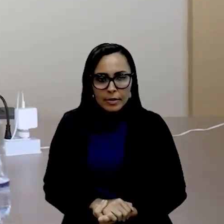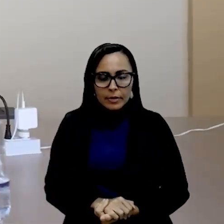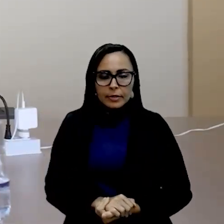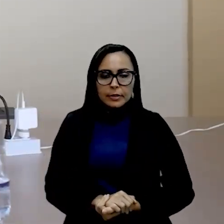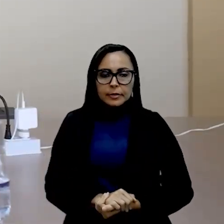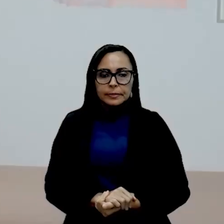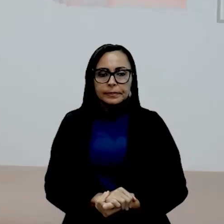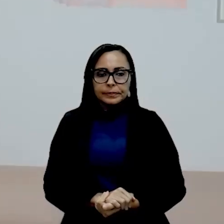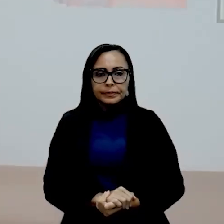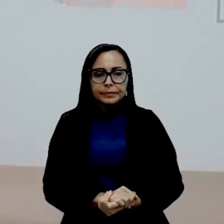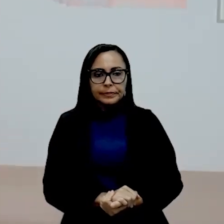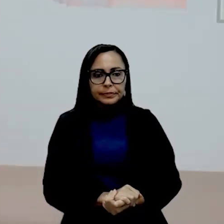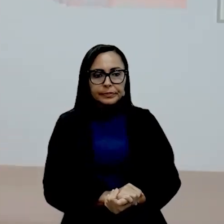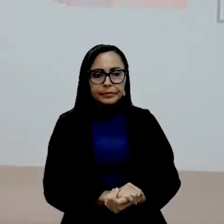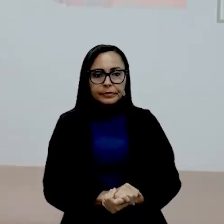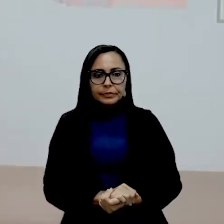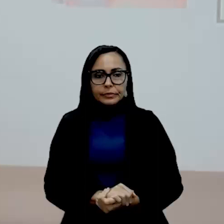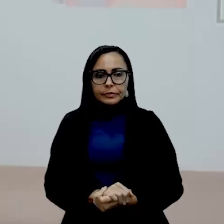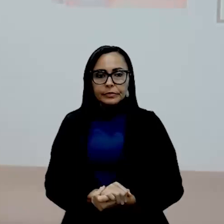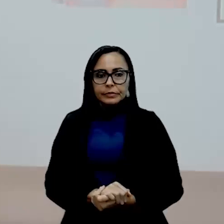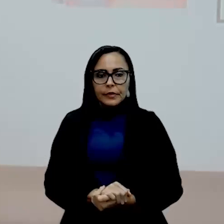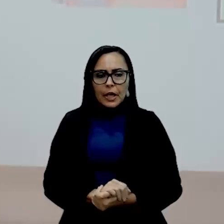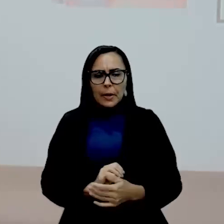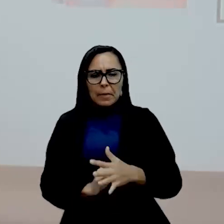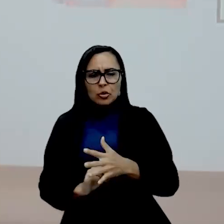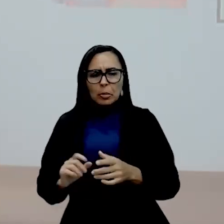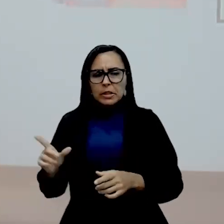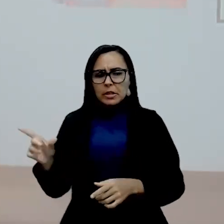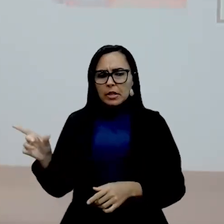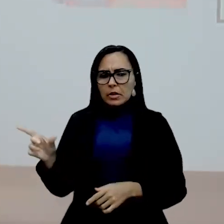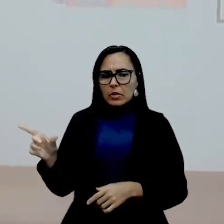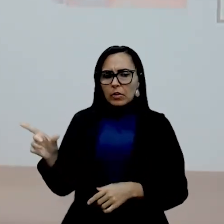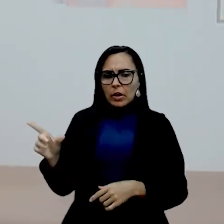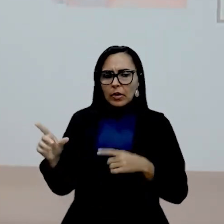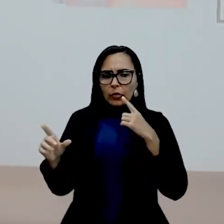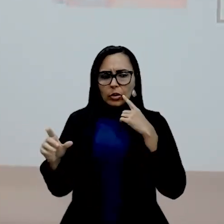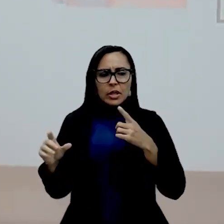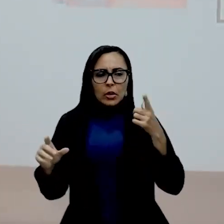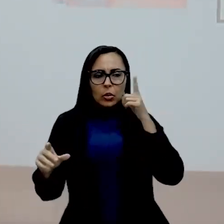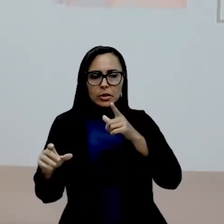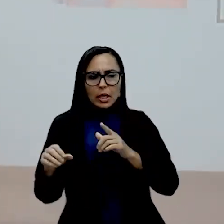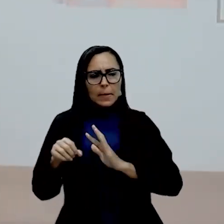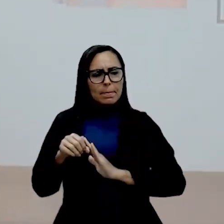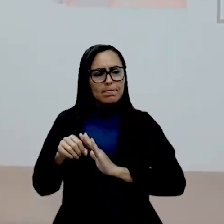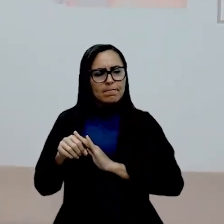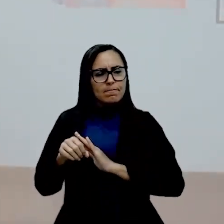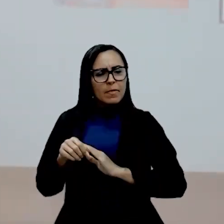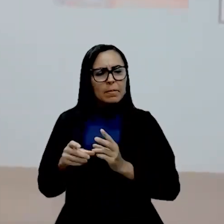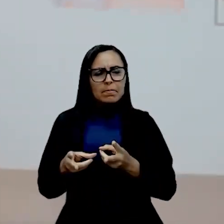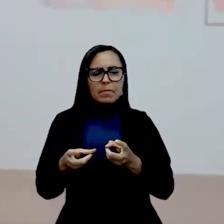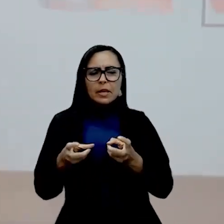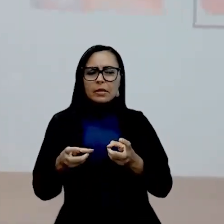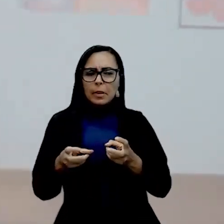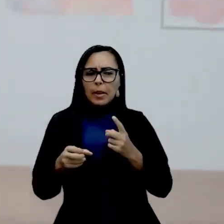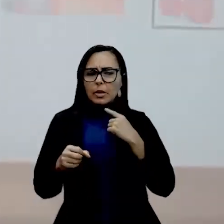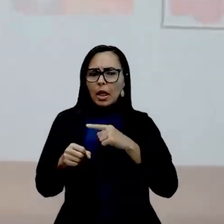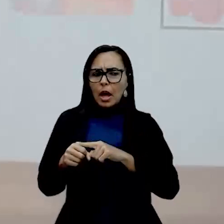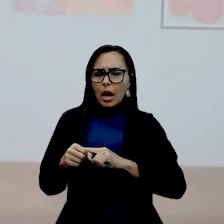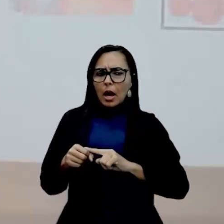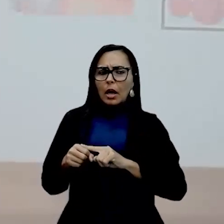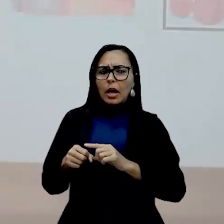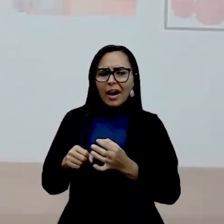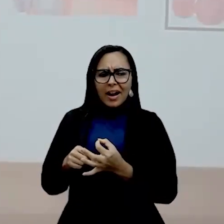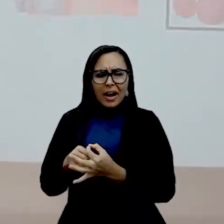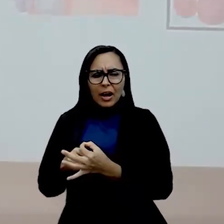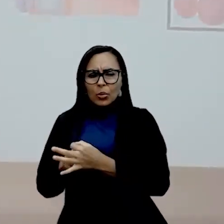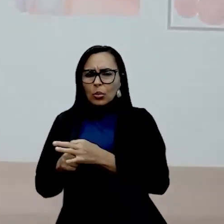aqui. Porque ela parece um disco, ela é feita um disco. Então, você consegue palpá-la e perceber se existe alguma tumoração, algum caroço. Por isso que a importância do toque